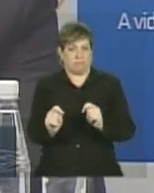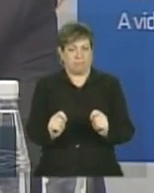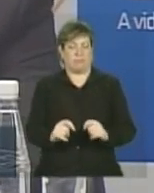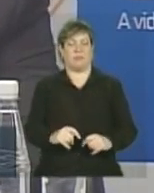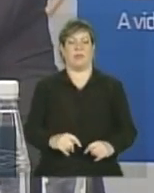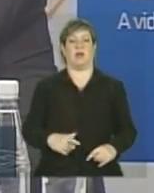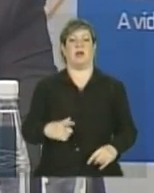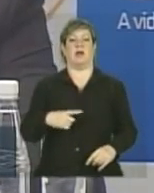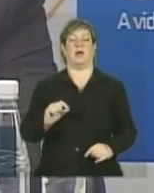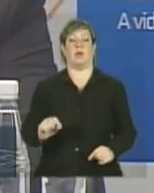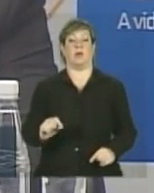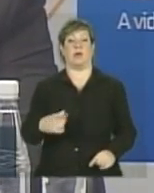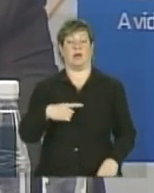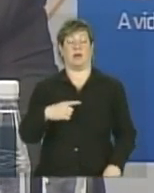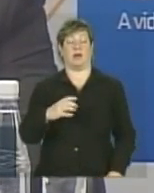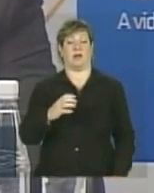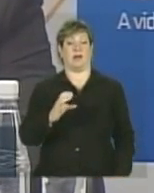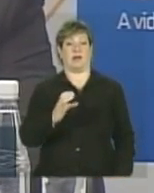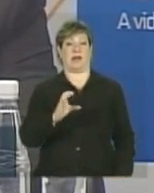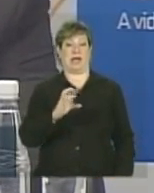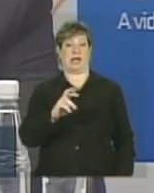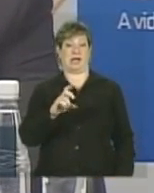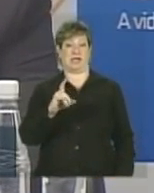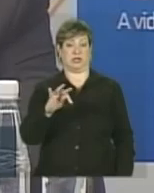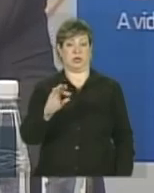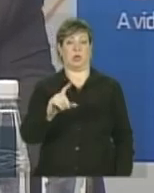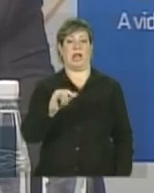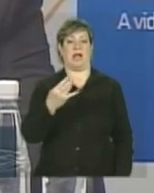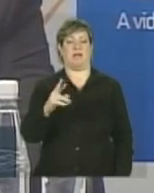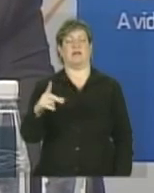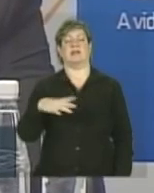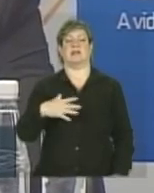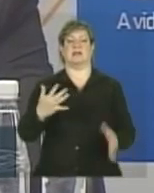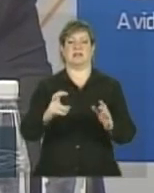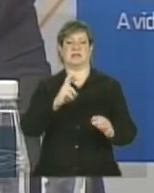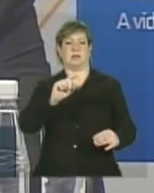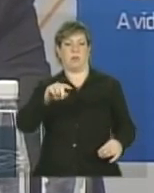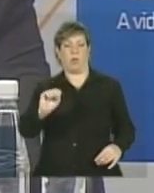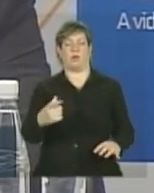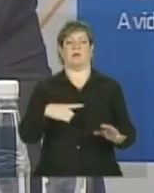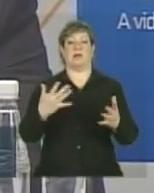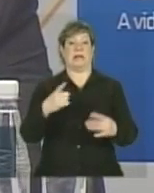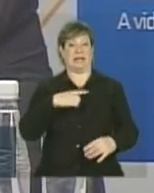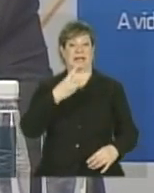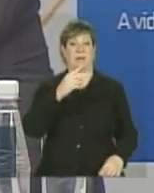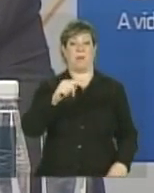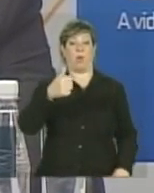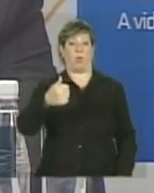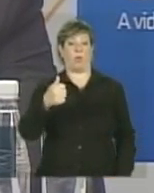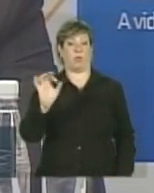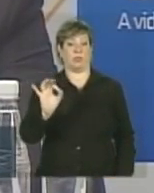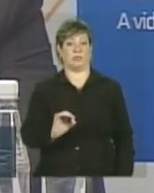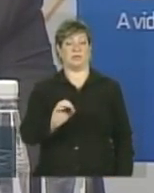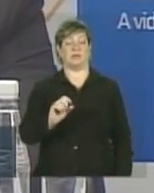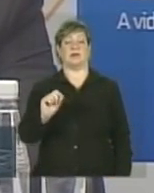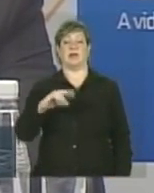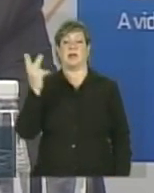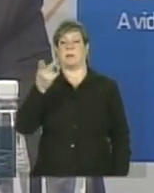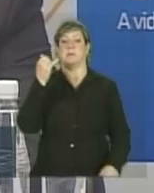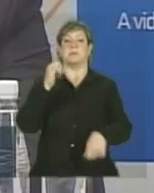no crédito livre está com alguma coisa entre 5,6 e 5,8, nós estamos com 3,1 de inadimplência.